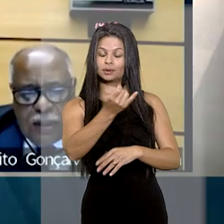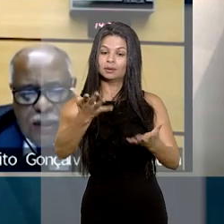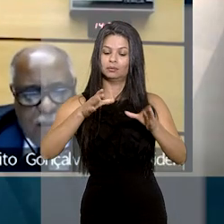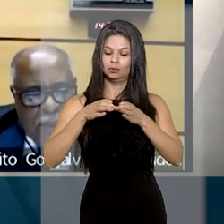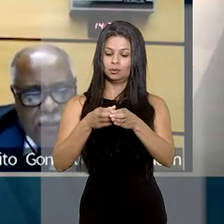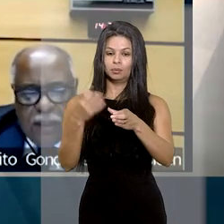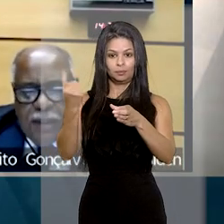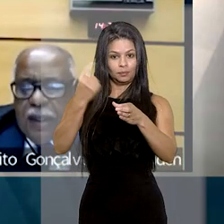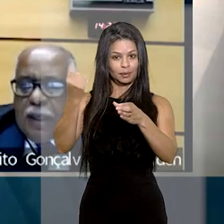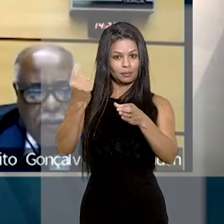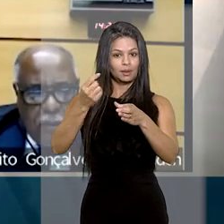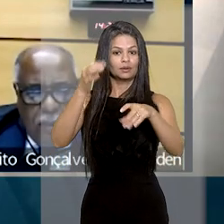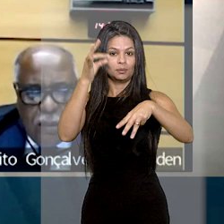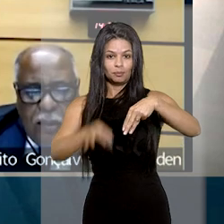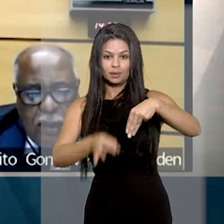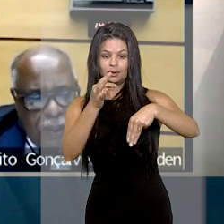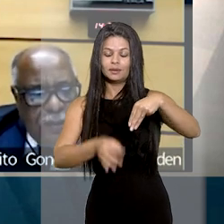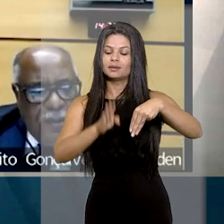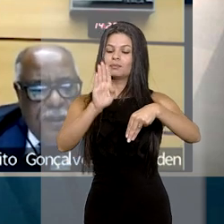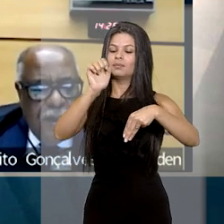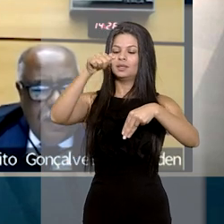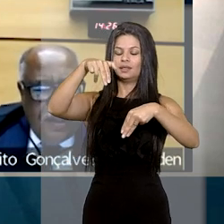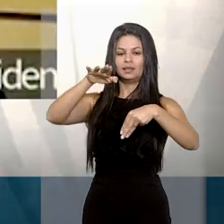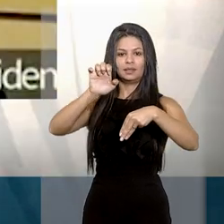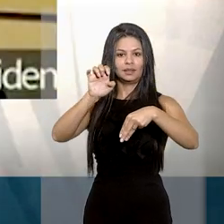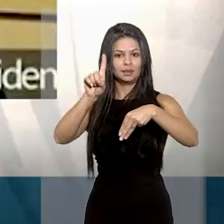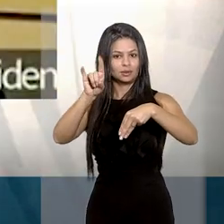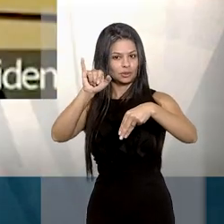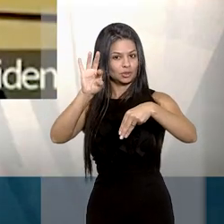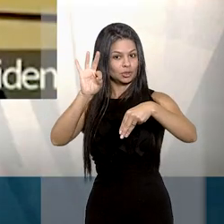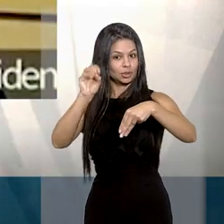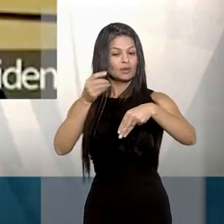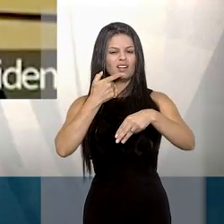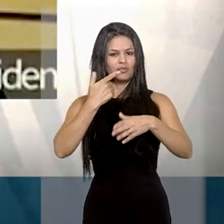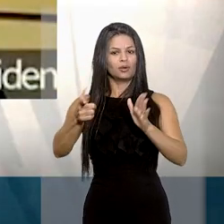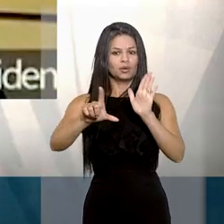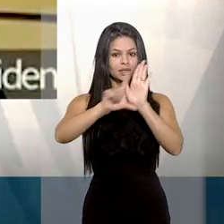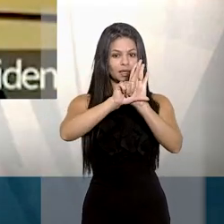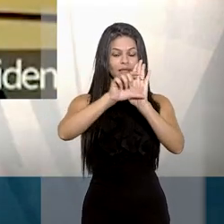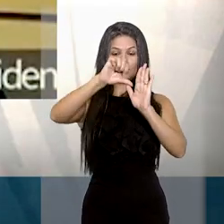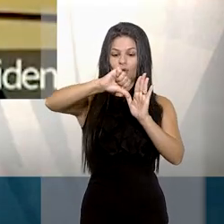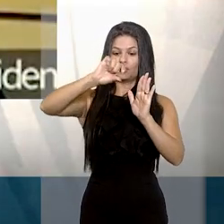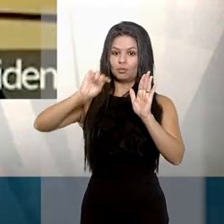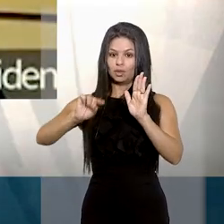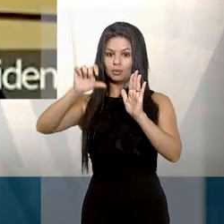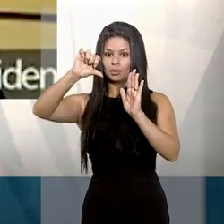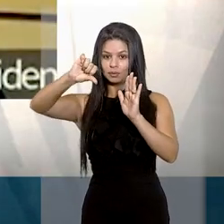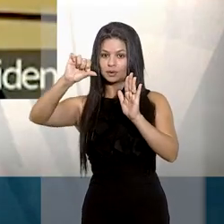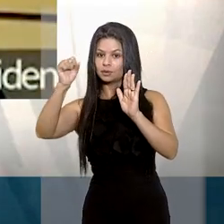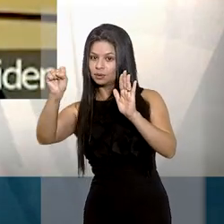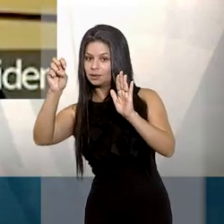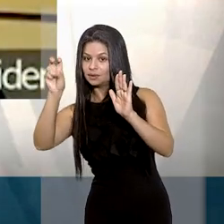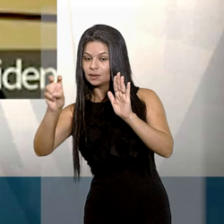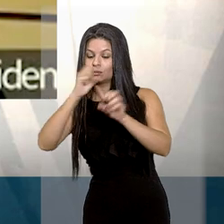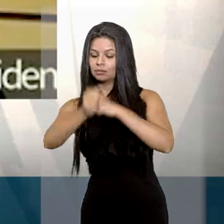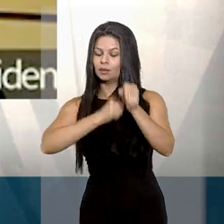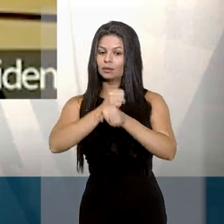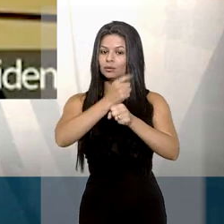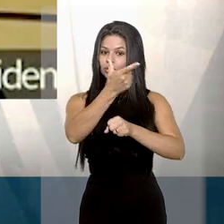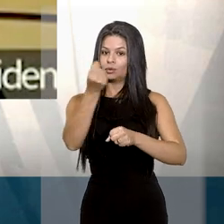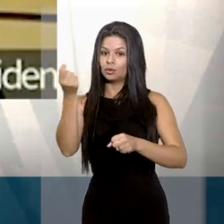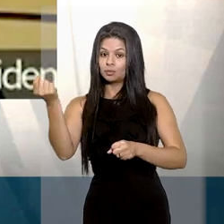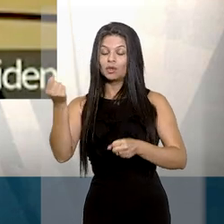do recurso na primeira turma foi o ministro Benedito Gonçalves Ele ressaltou que a lei 9.985 de 2000